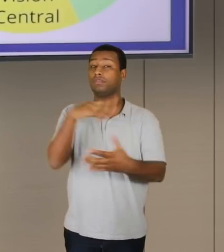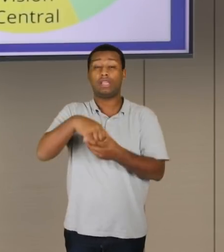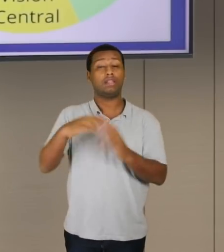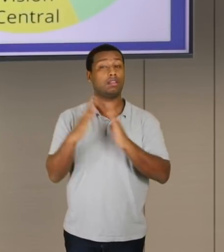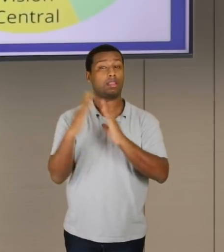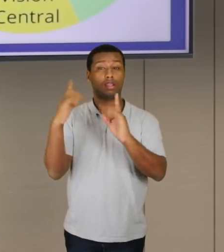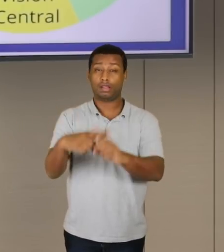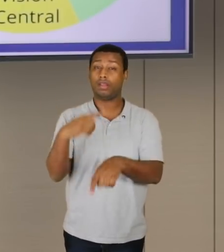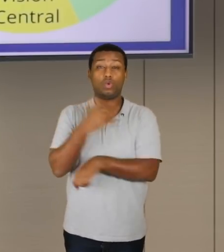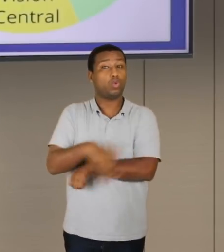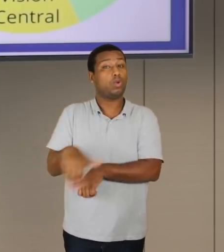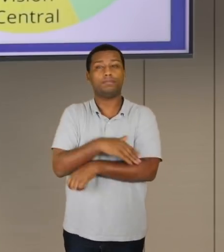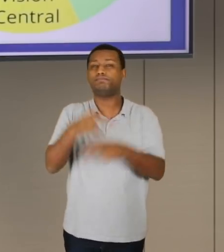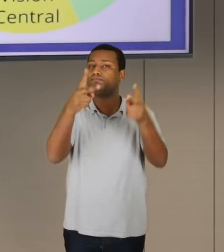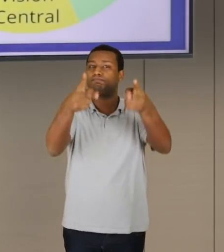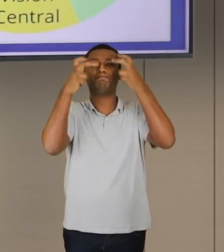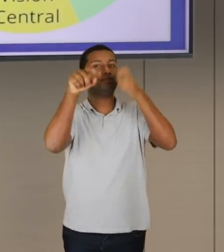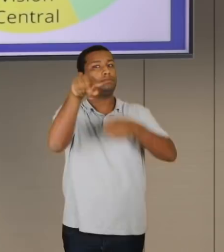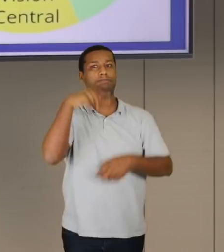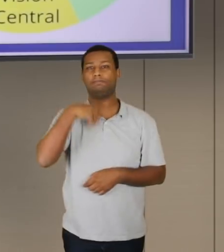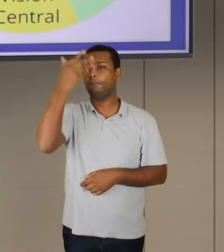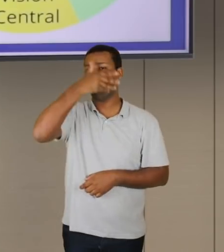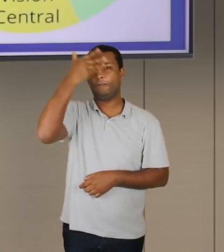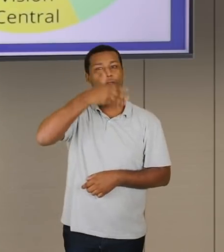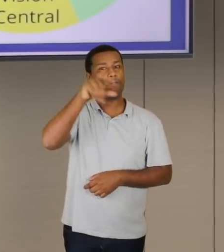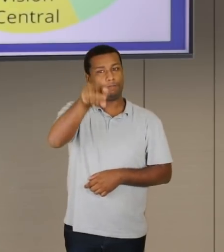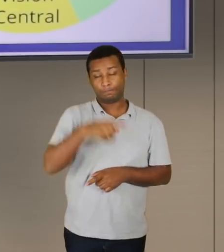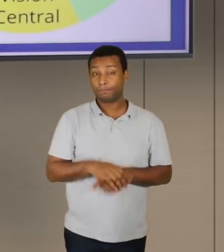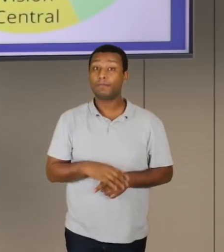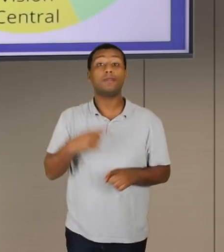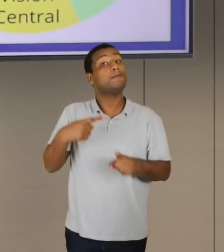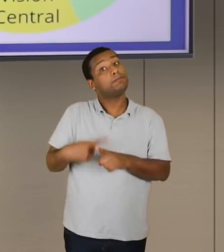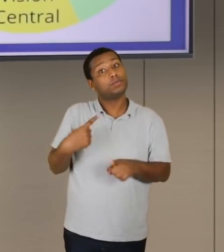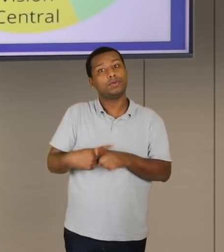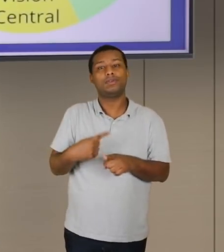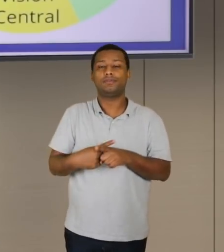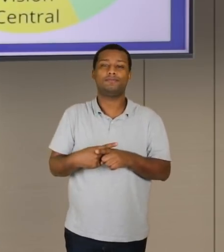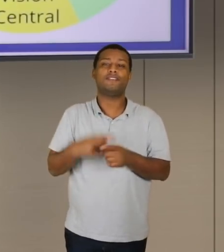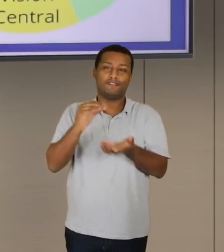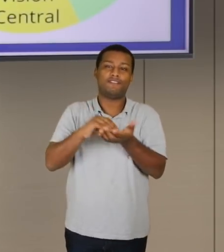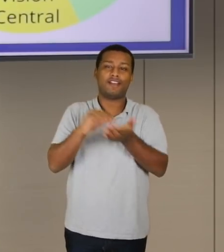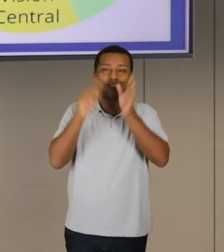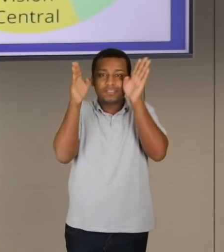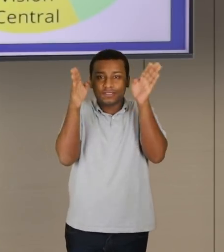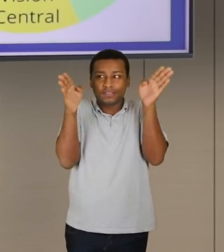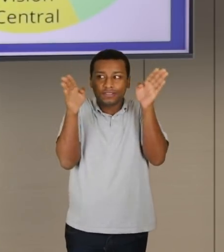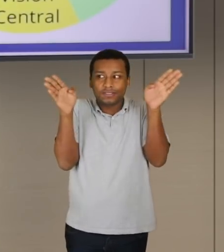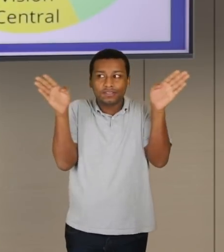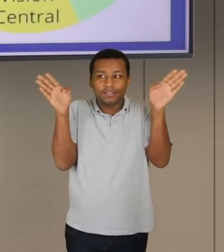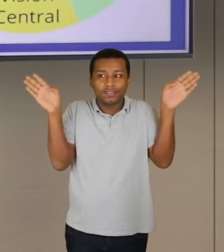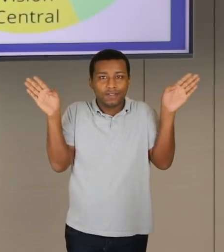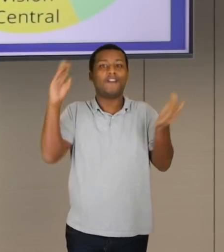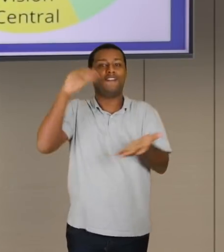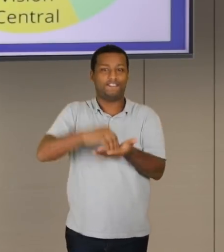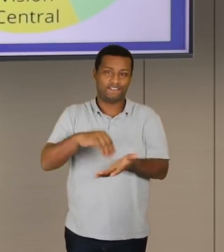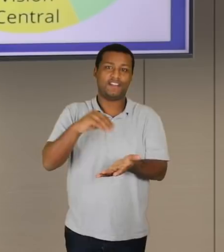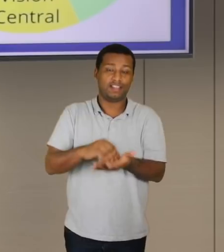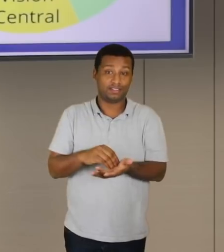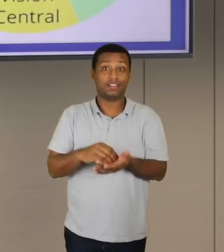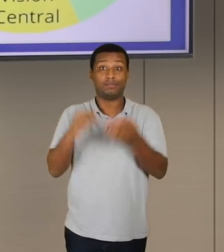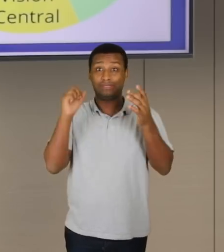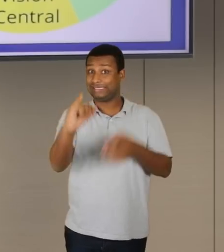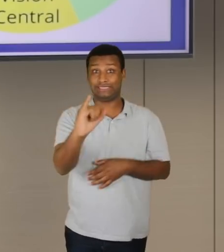ter, pelo menos, a noção de se tem um barranco, um buraco, alguma coisa. Ela não vai perceber